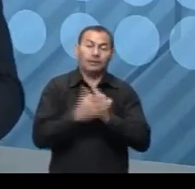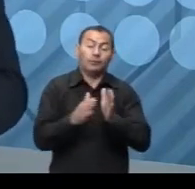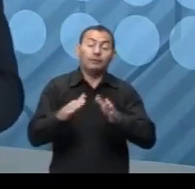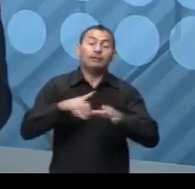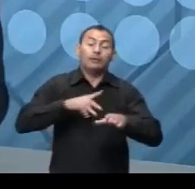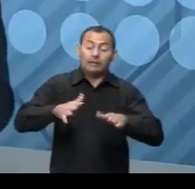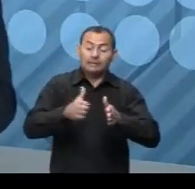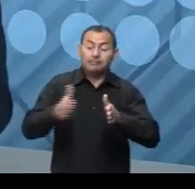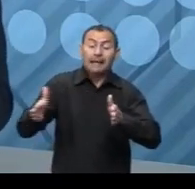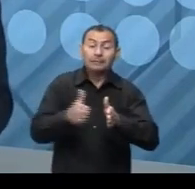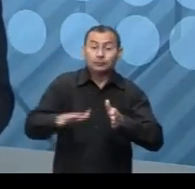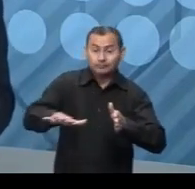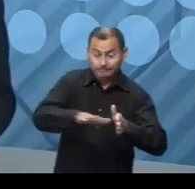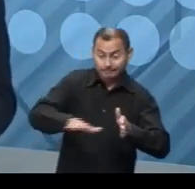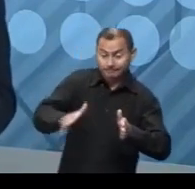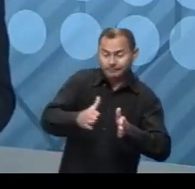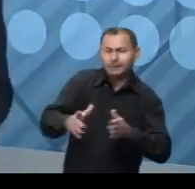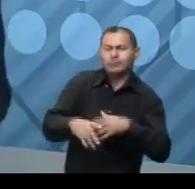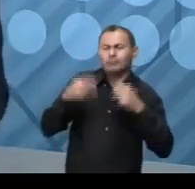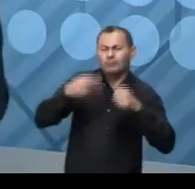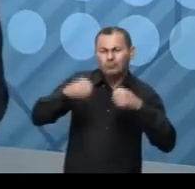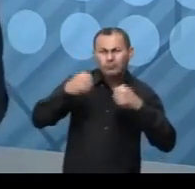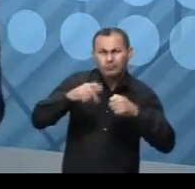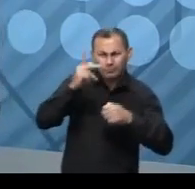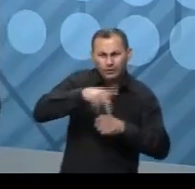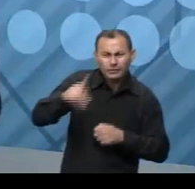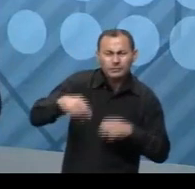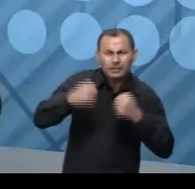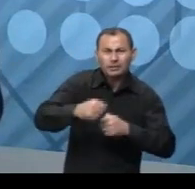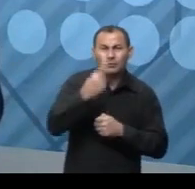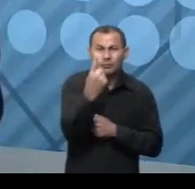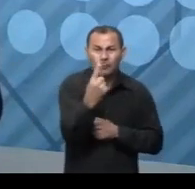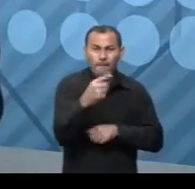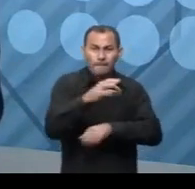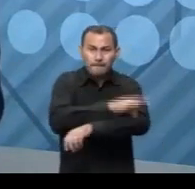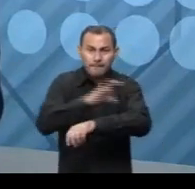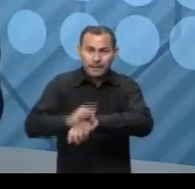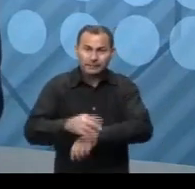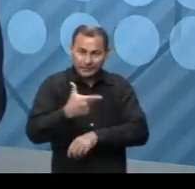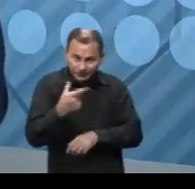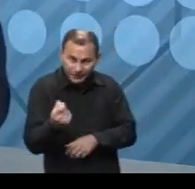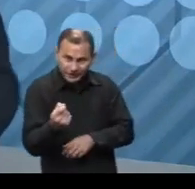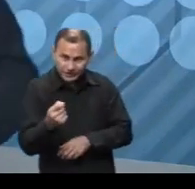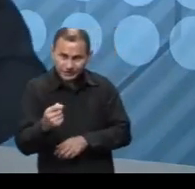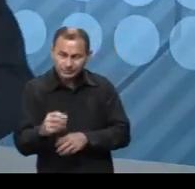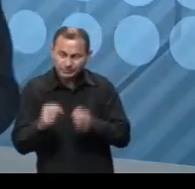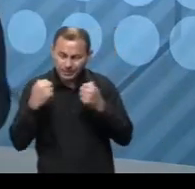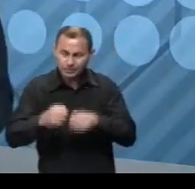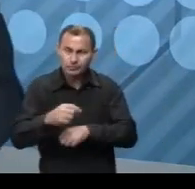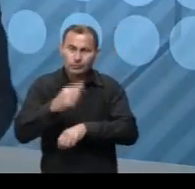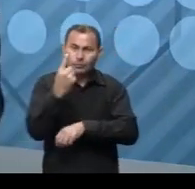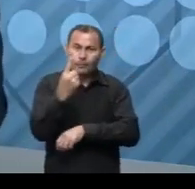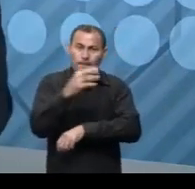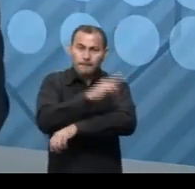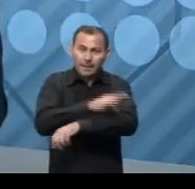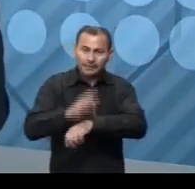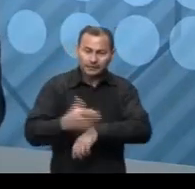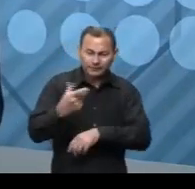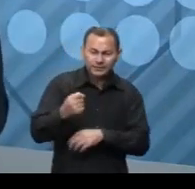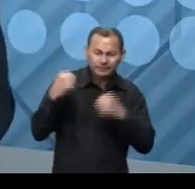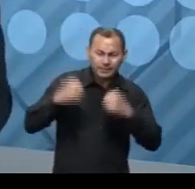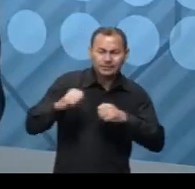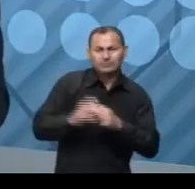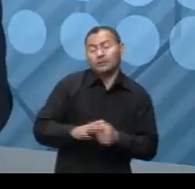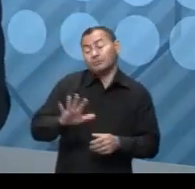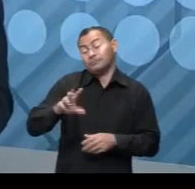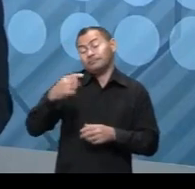ok? Professor, tem que ser 1,20 m? Não necessariamente. Faça o suficiente para ter a mobilidade do funcionário, tá? A